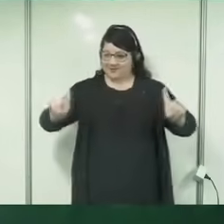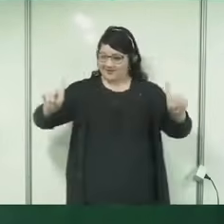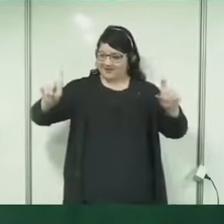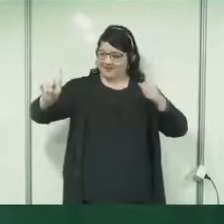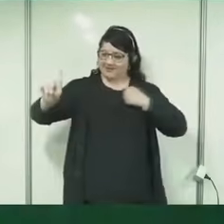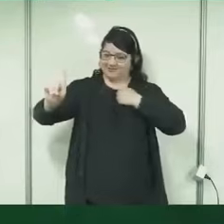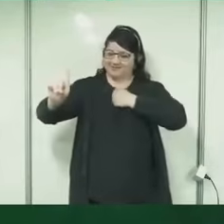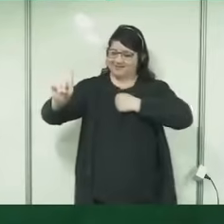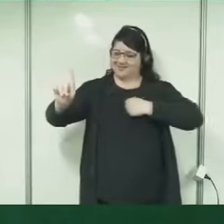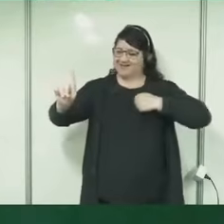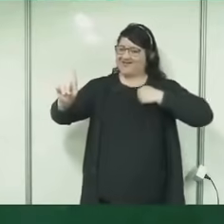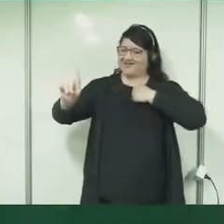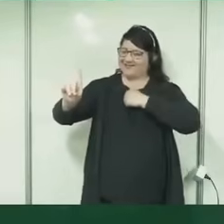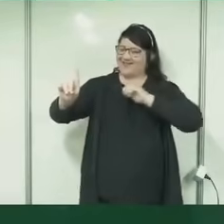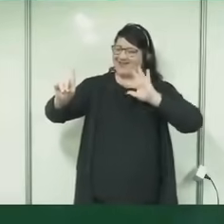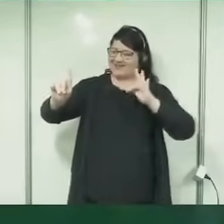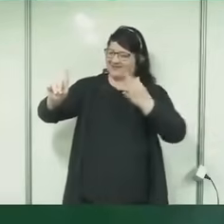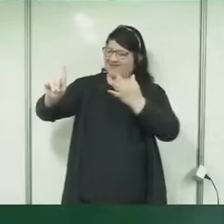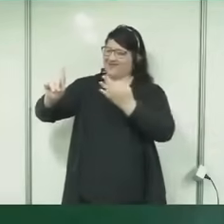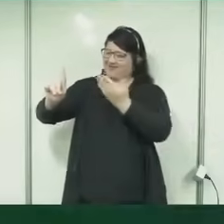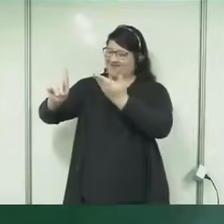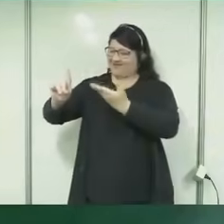longe estiver.